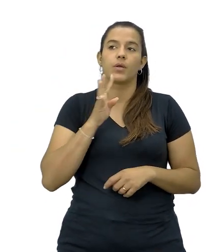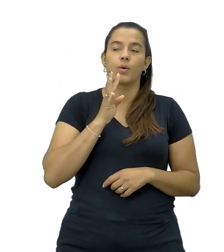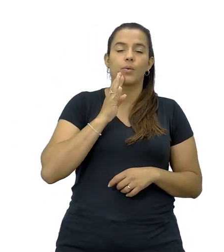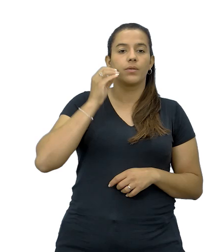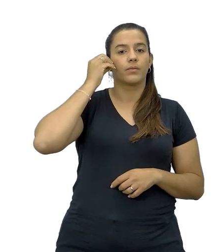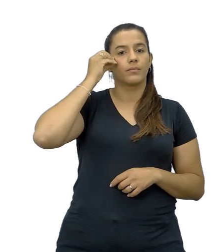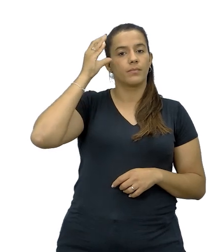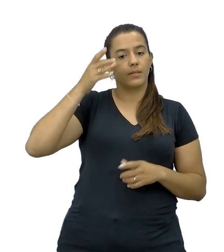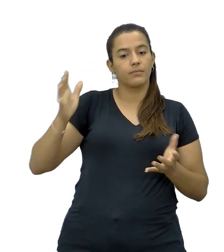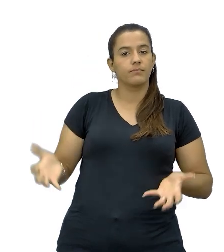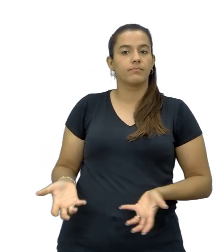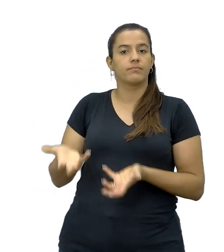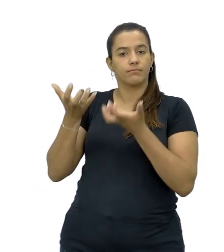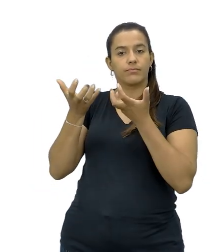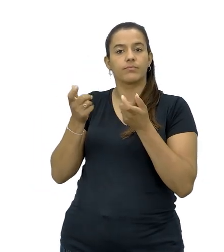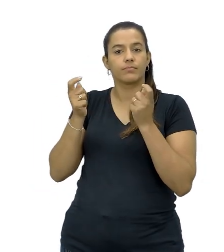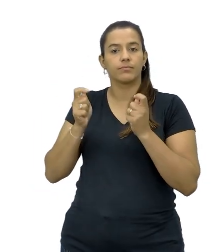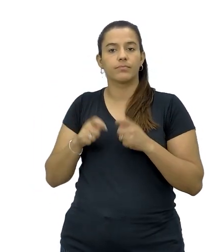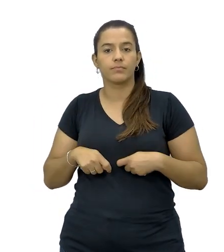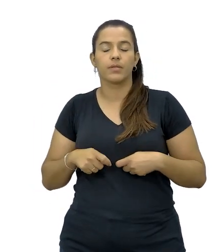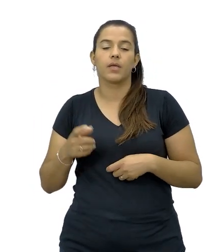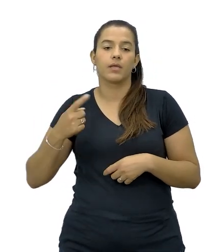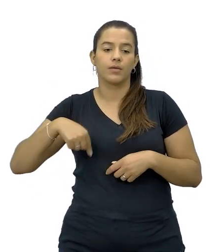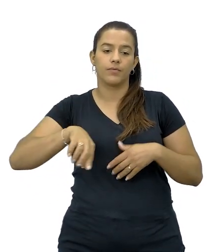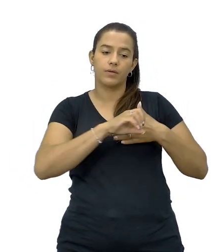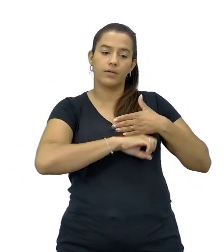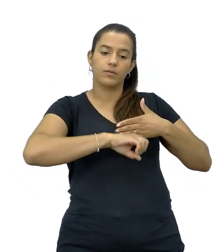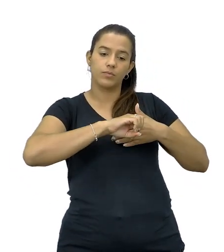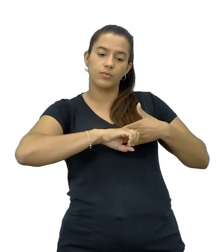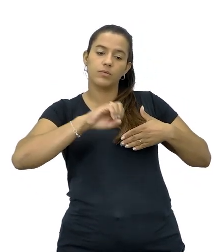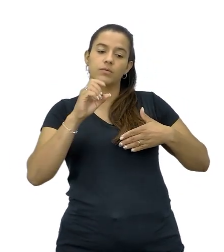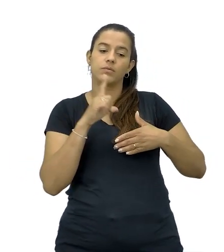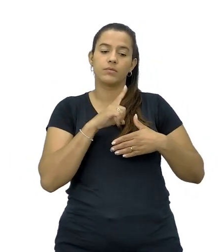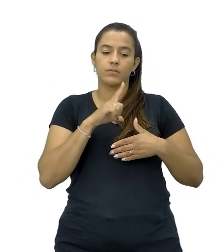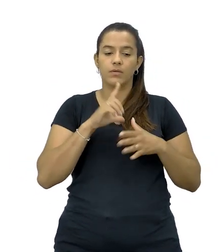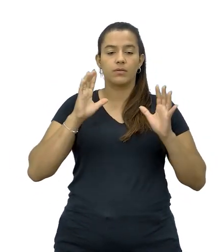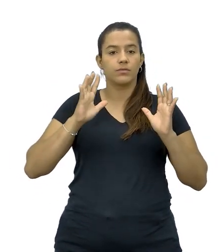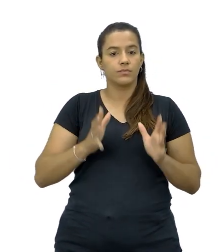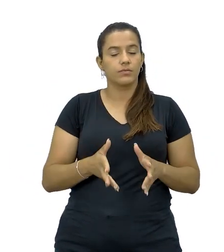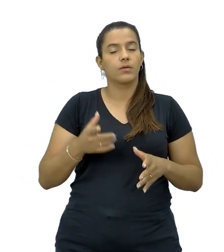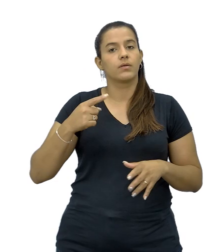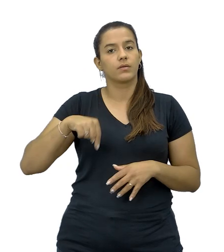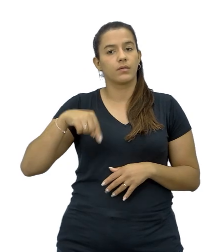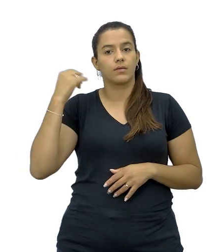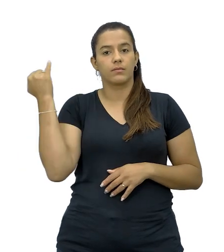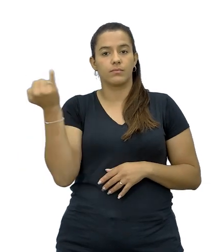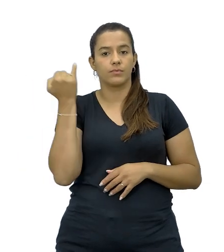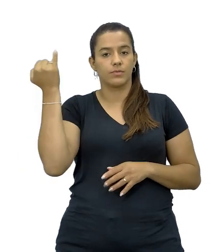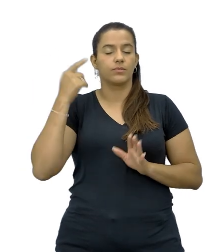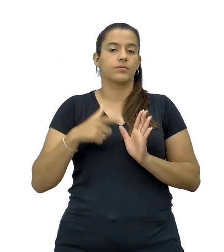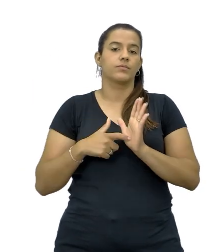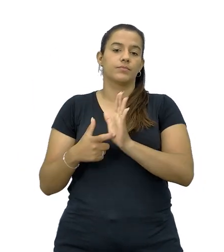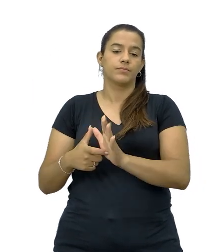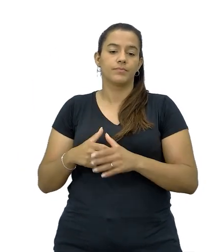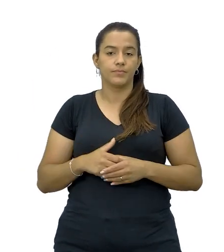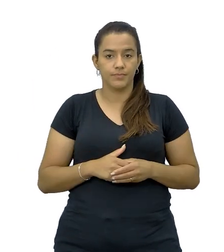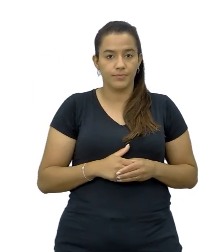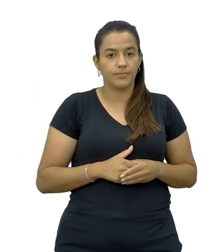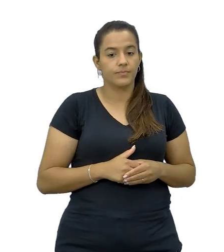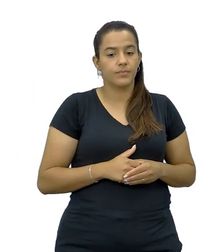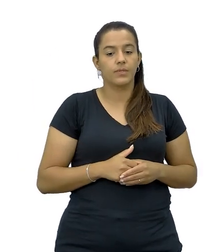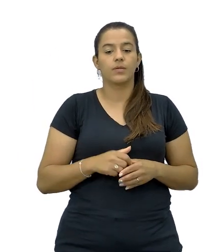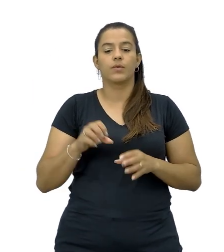Então, já assisti algumas aulas lá no centro, vi que essa é muito importante, e então eu vou levar para lá. As